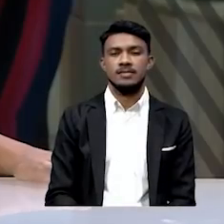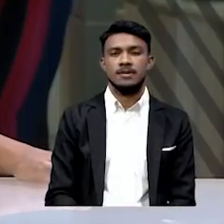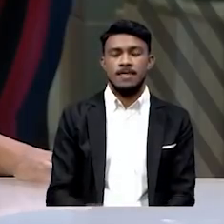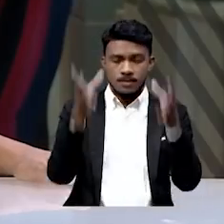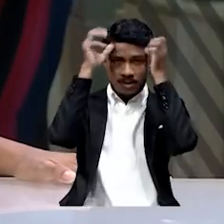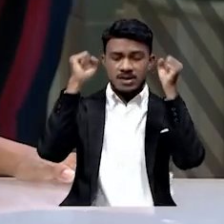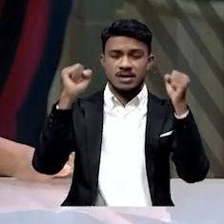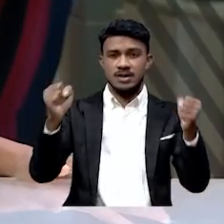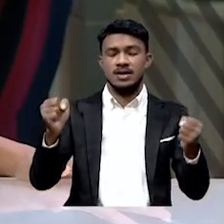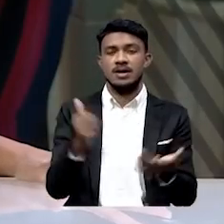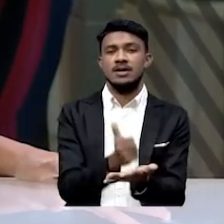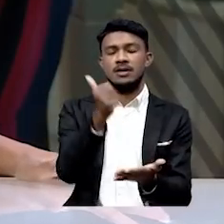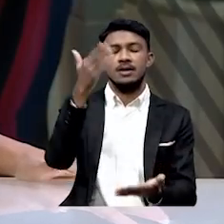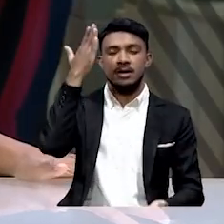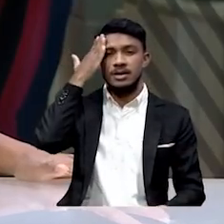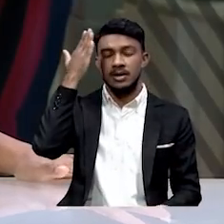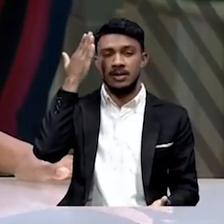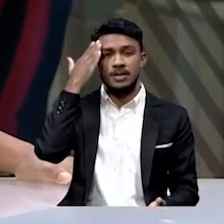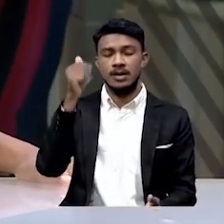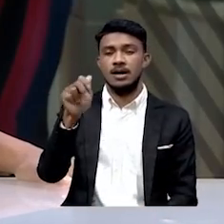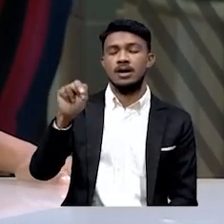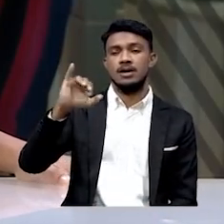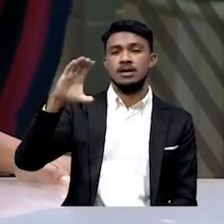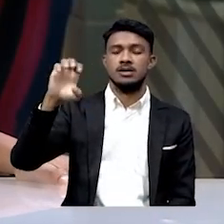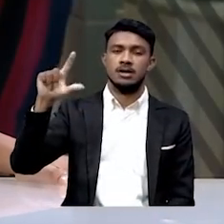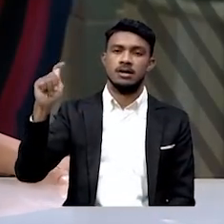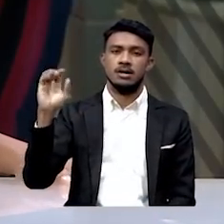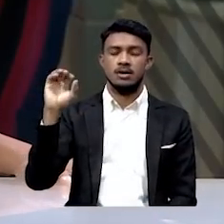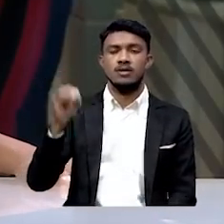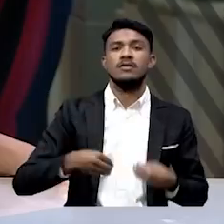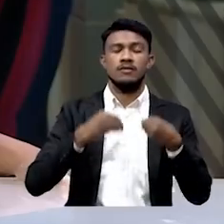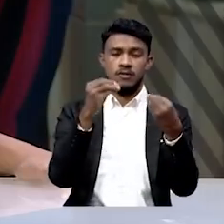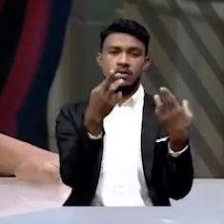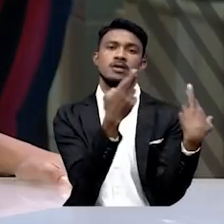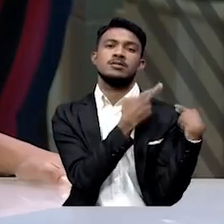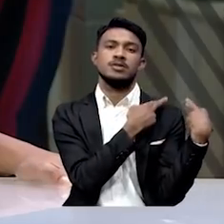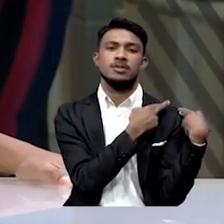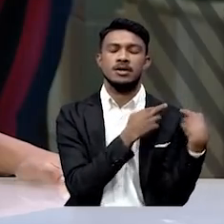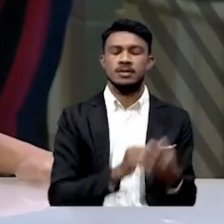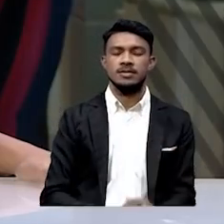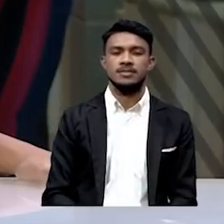Presidente da República eleito reconhece Aniceto e a legalidade ato for posse.